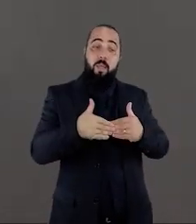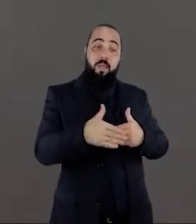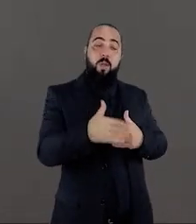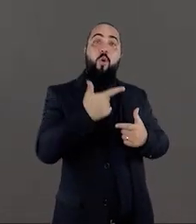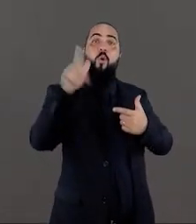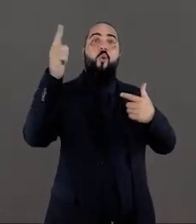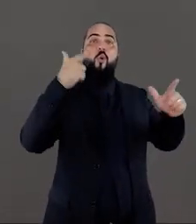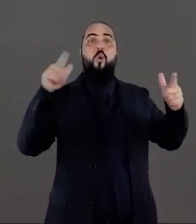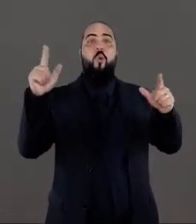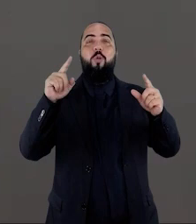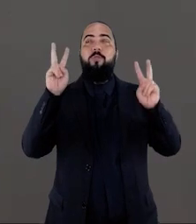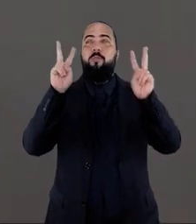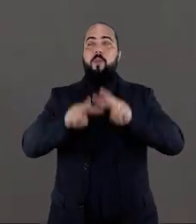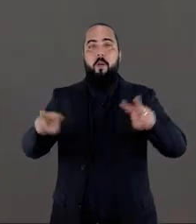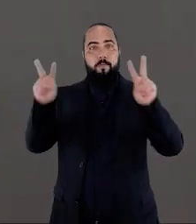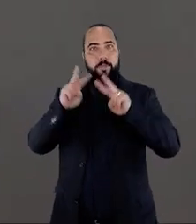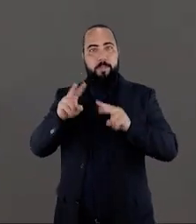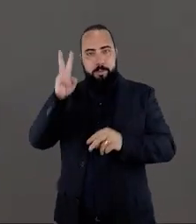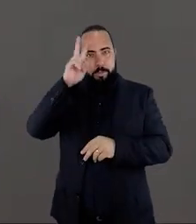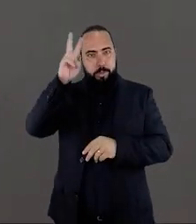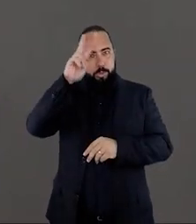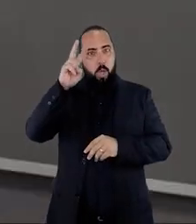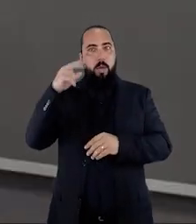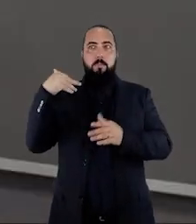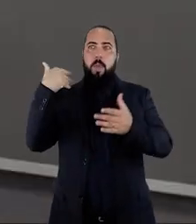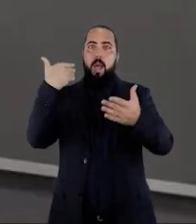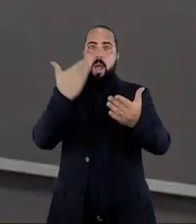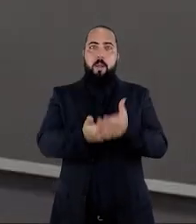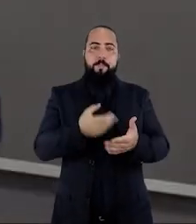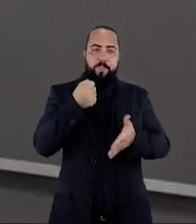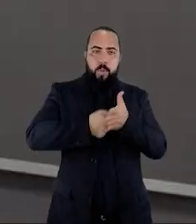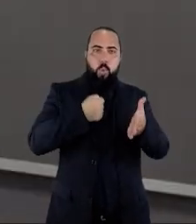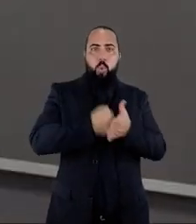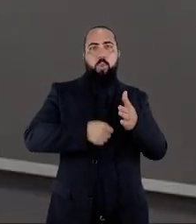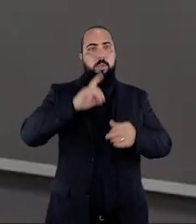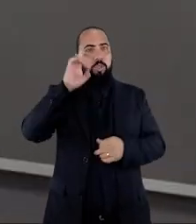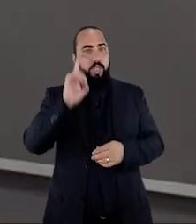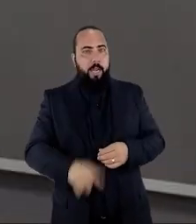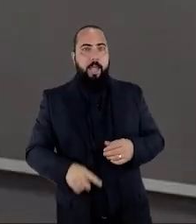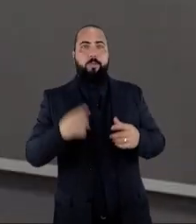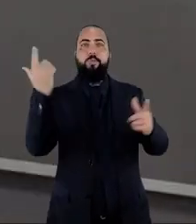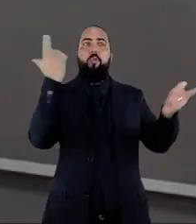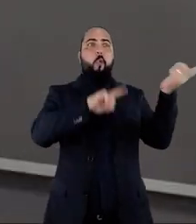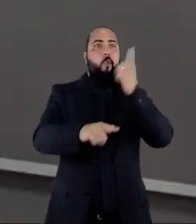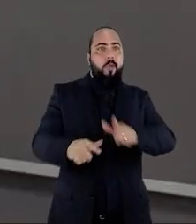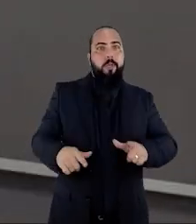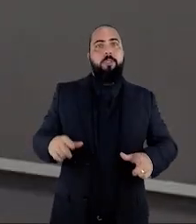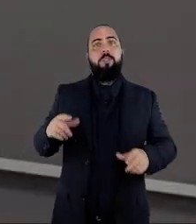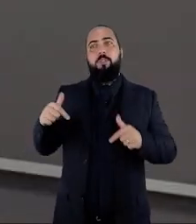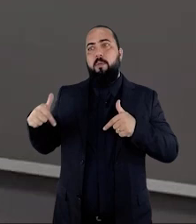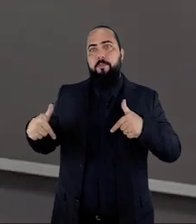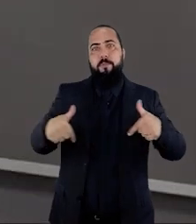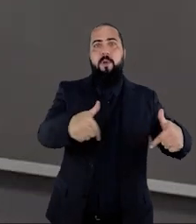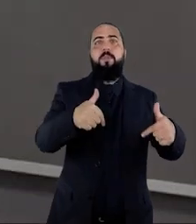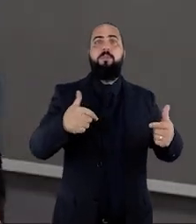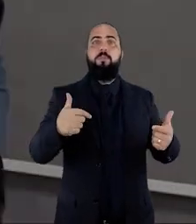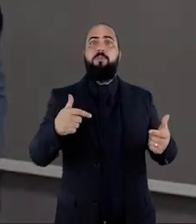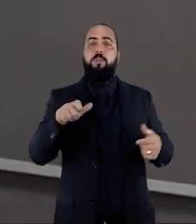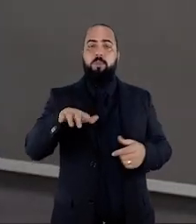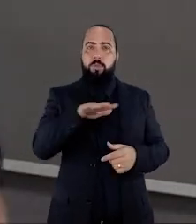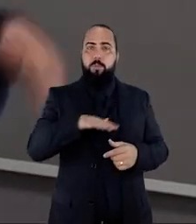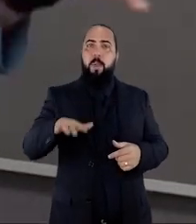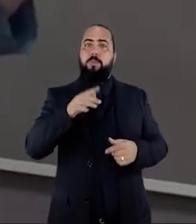dessas conquistas a partir de outros pontos de vista. Essas histórias, que são histórias de luta por direitos, por